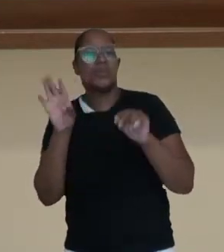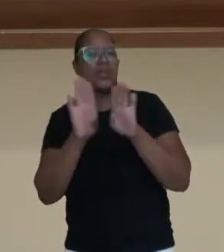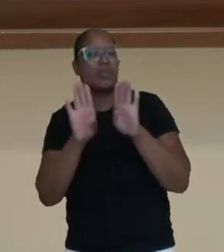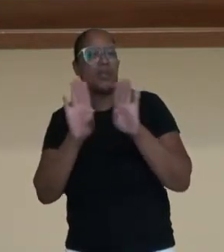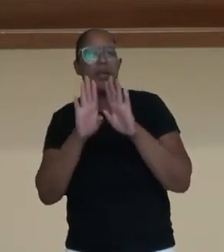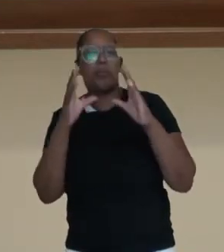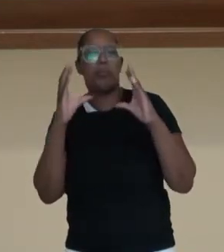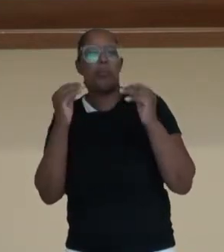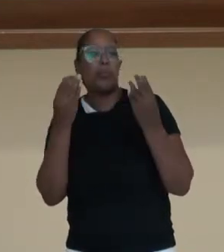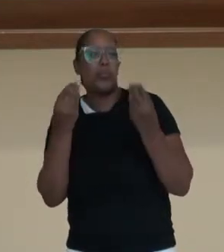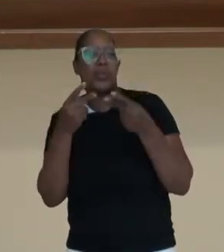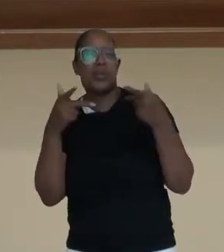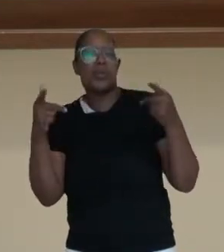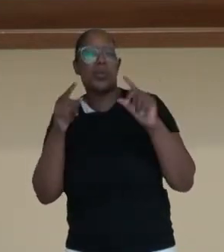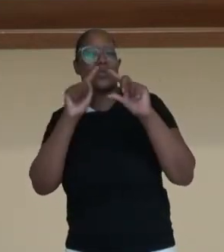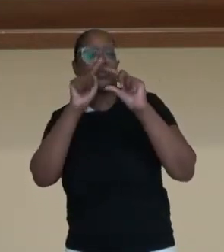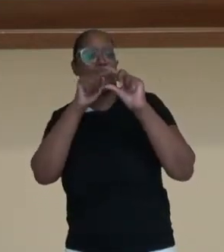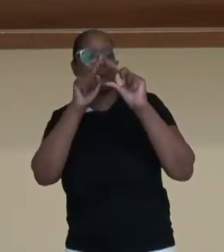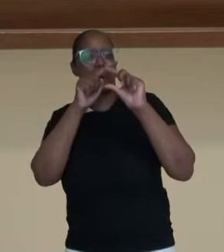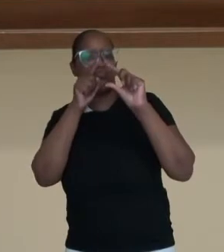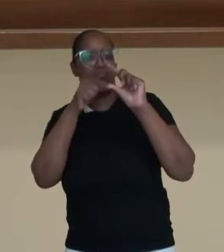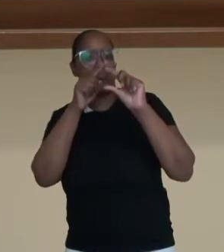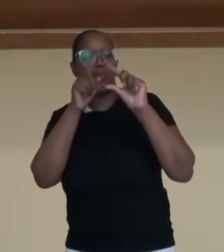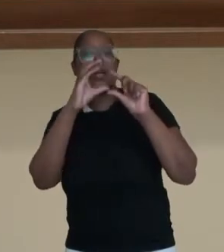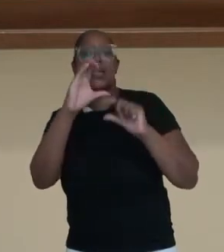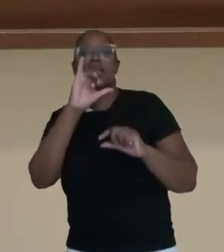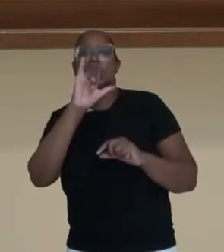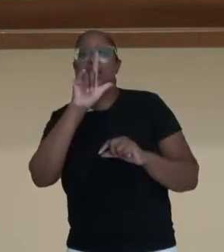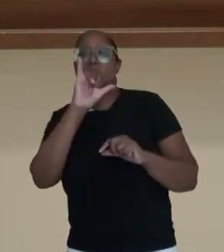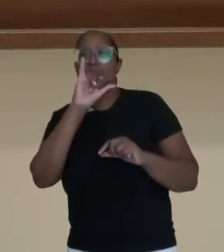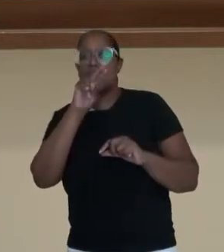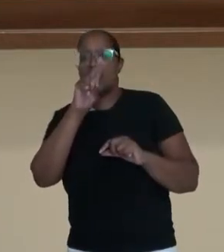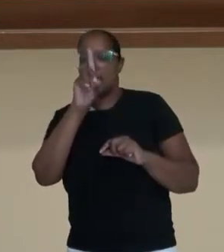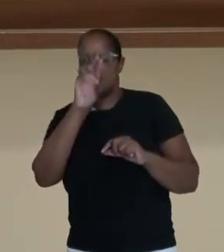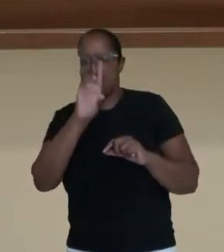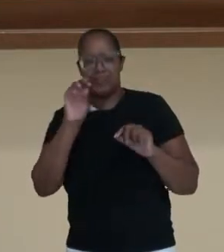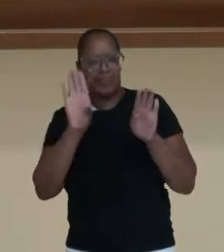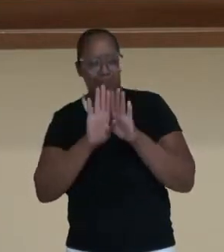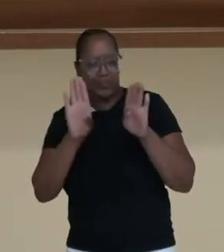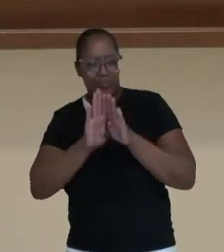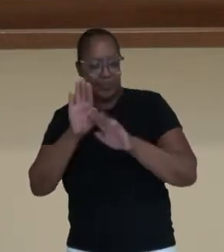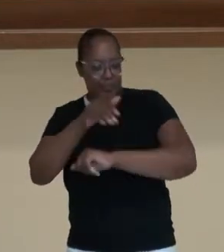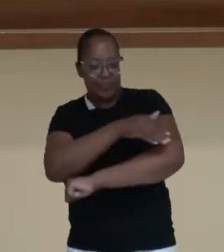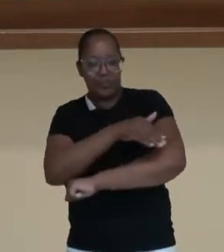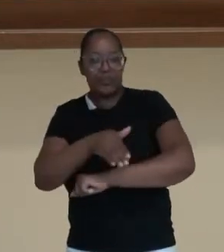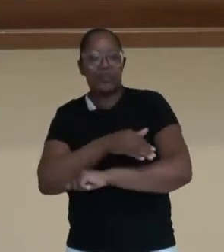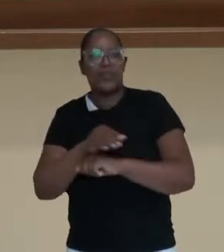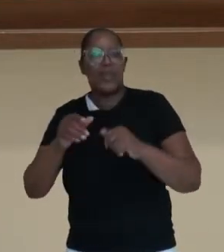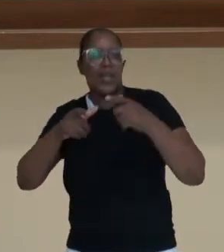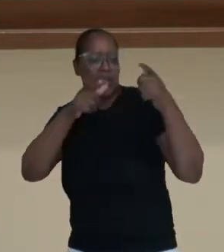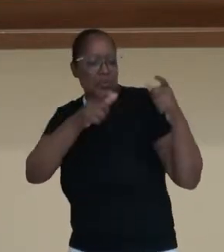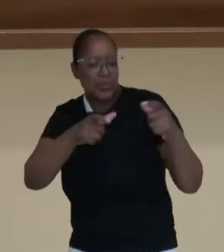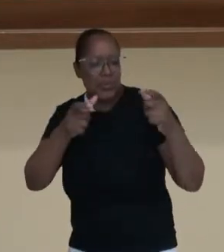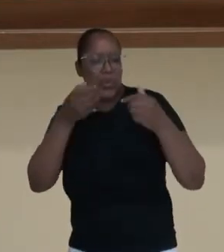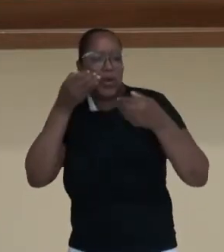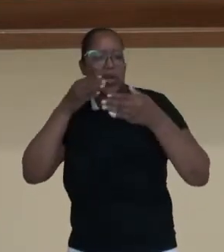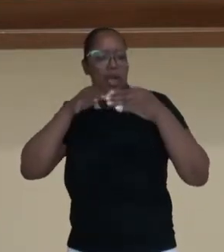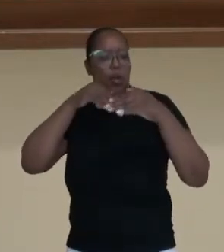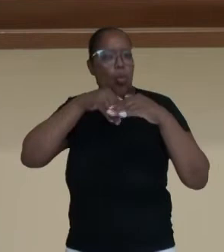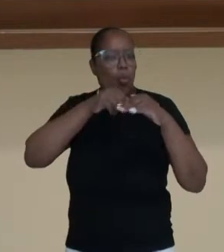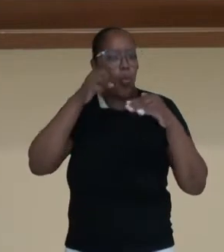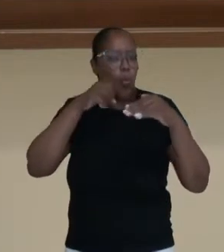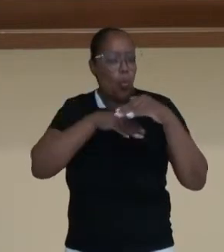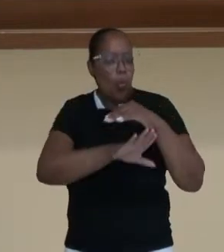Seja, por exemplo, nas estradas, já viram aqueles silos que guardam produtos agrícolas, tem o